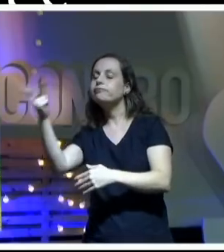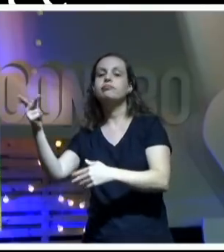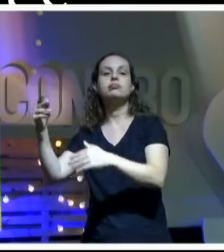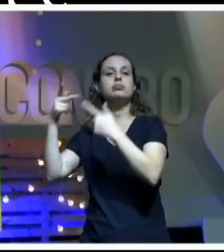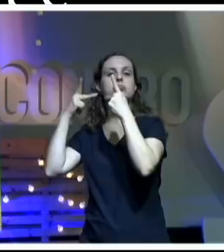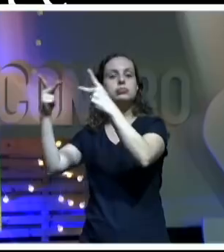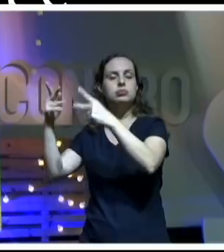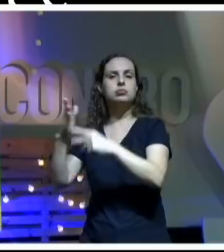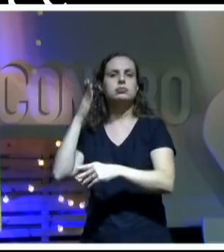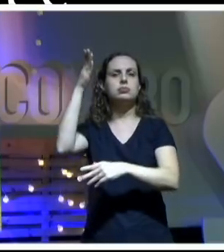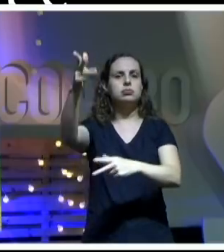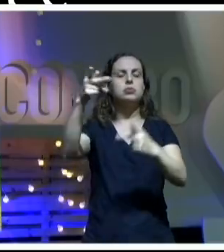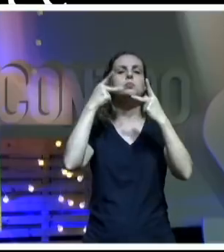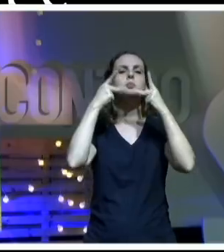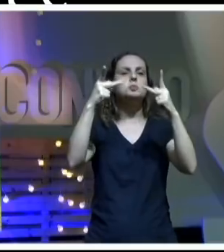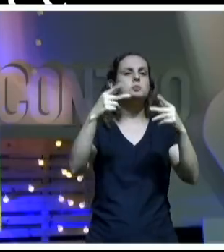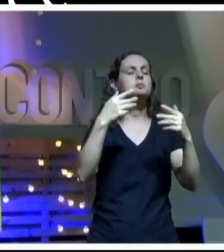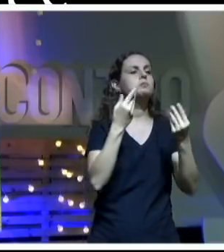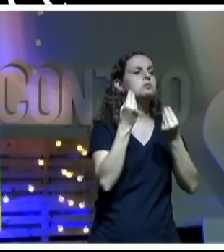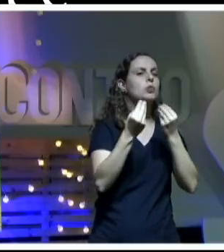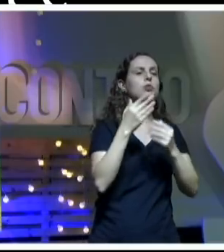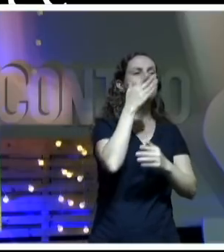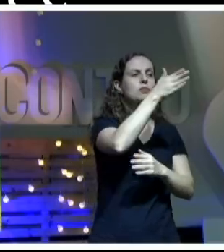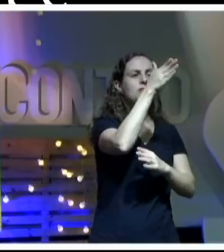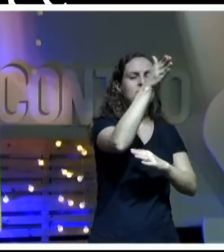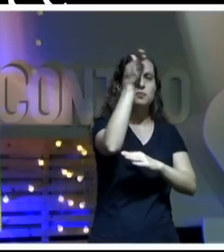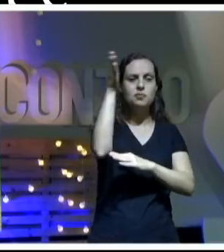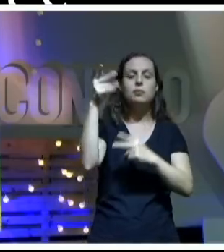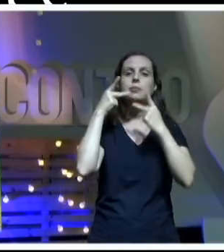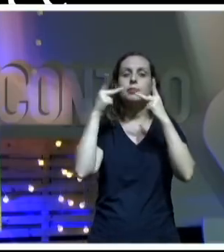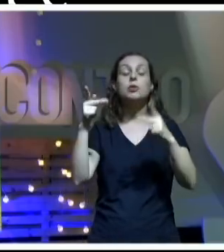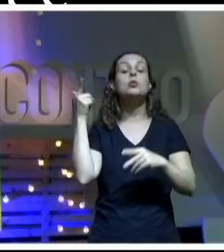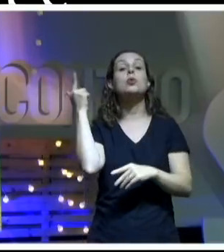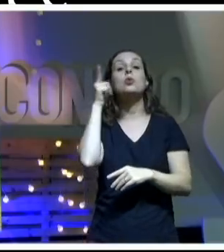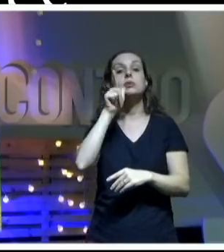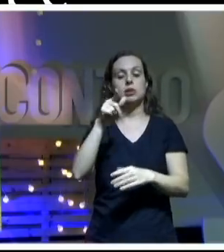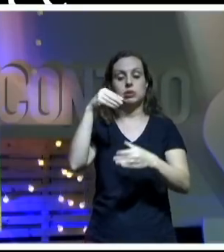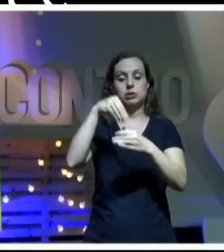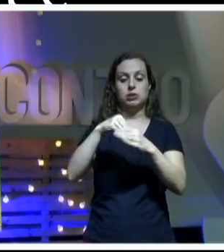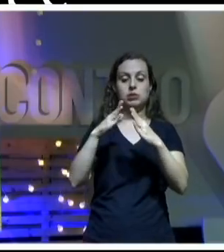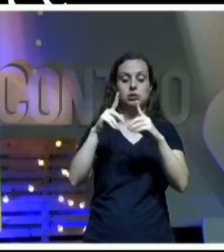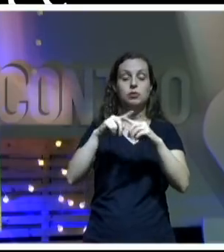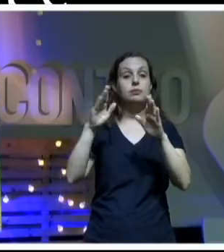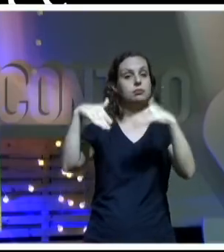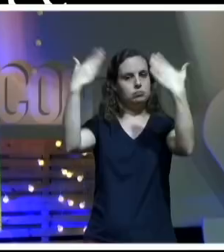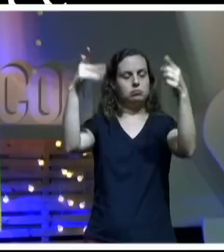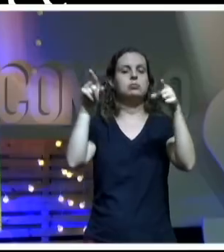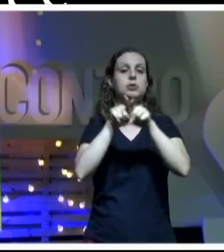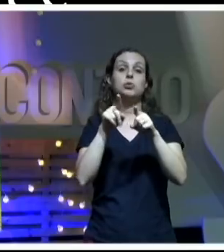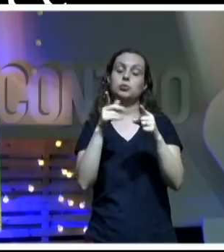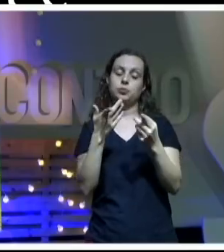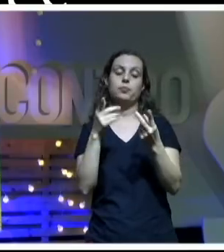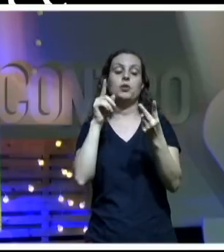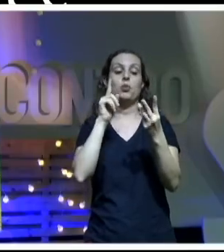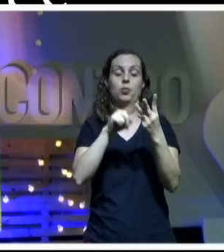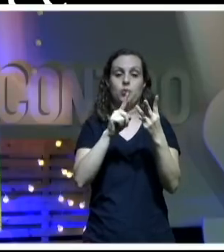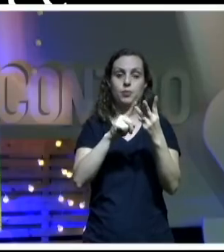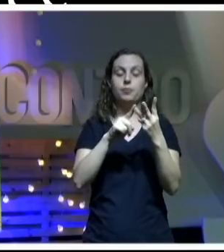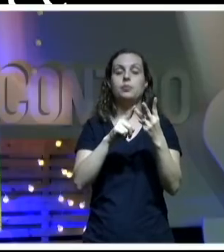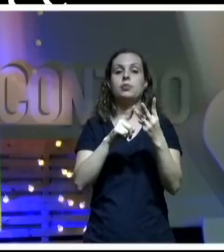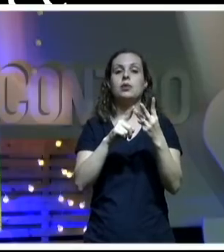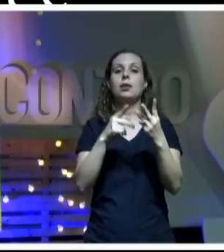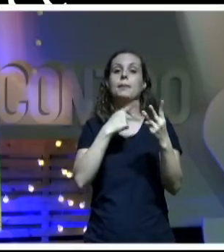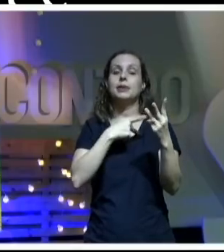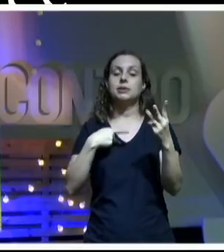conselho de pastores da cidade ele vem e faz ele consegue estrapola um pouco a sua igreja local e o pastor como teólogo